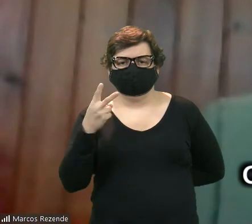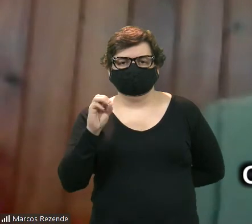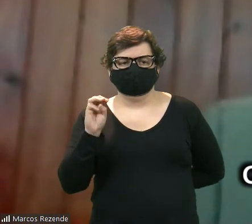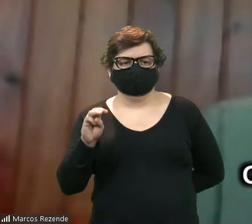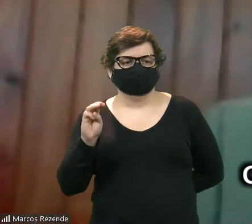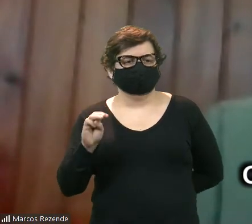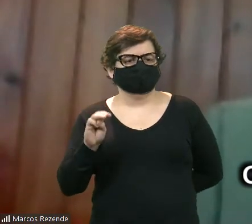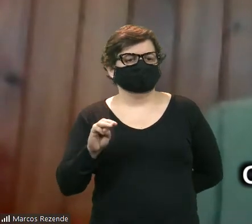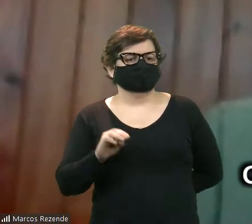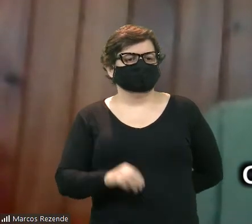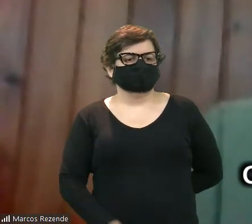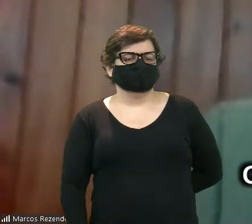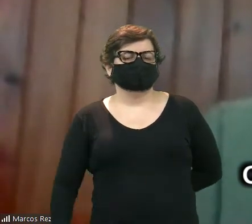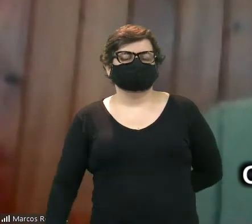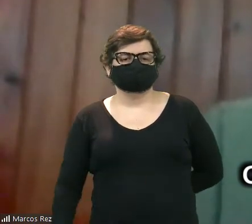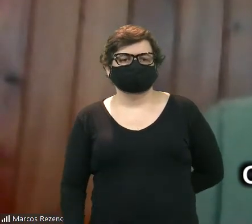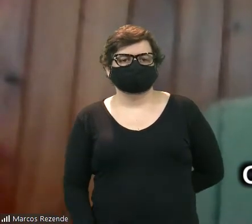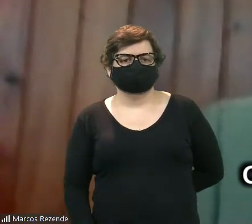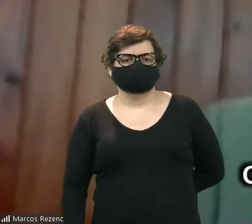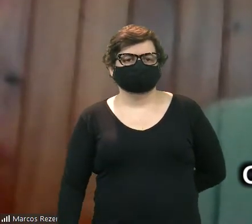minutos.